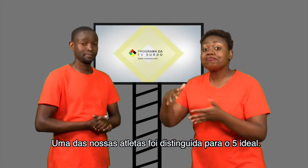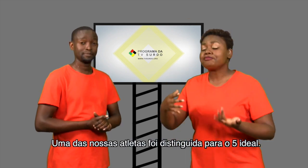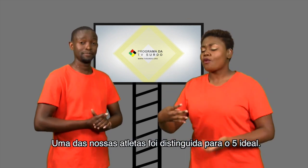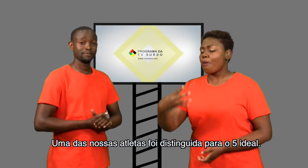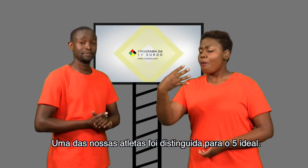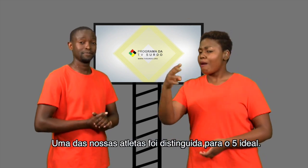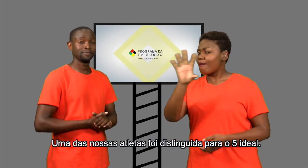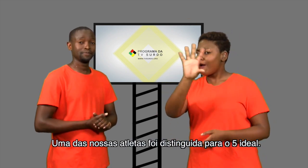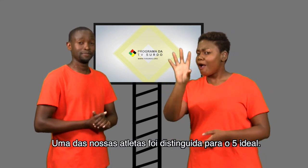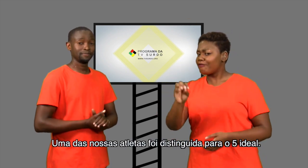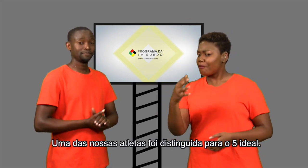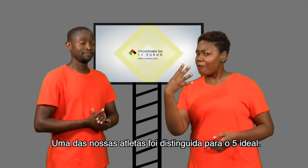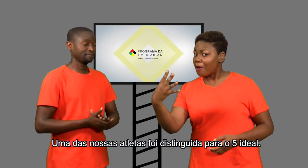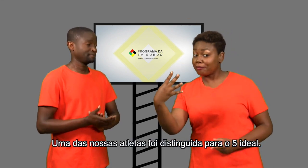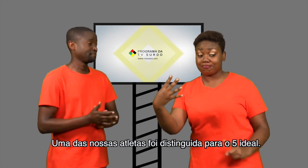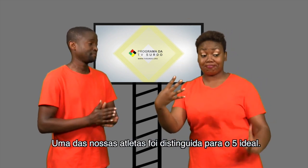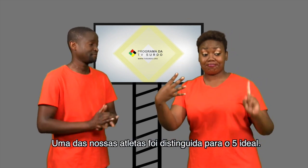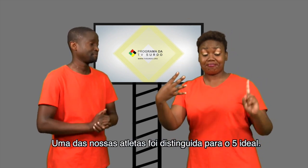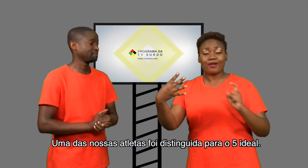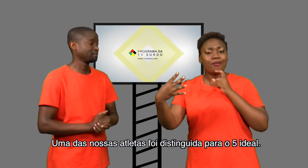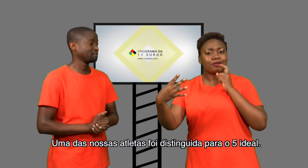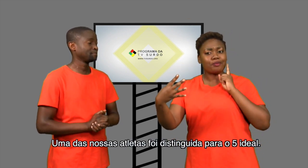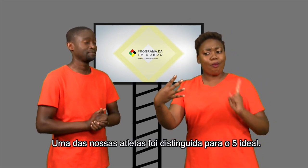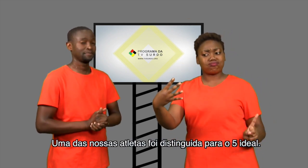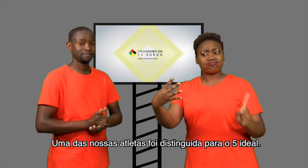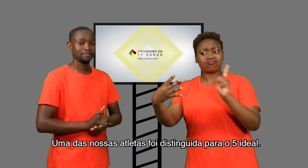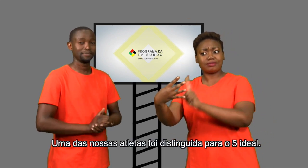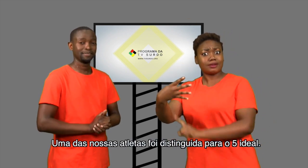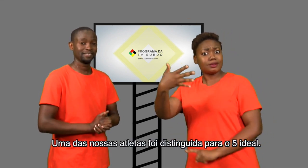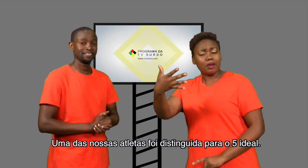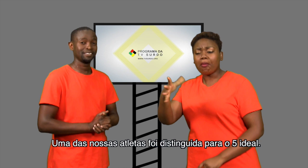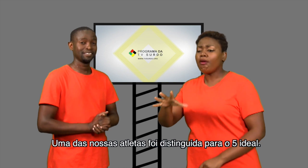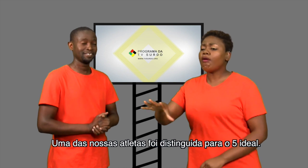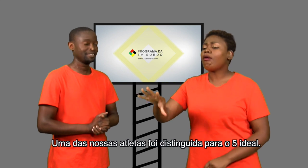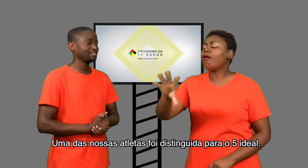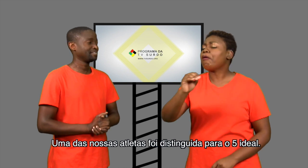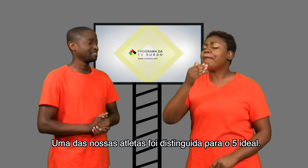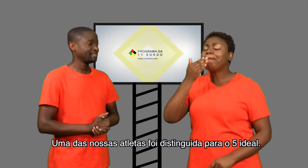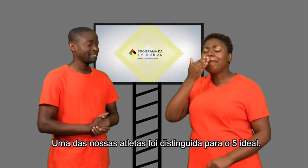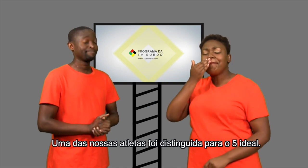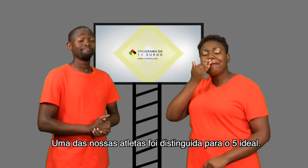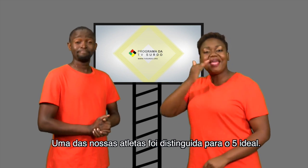Uma das nossas atletas foi distinguida para o 5 ideal.